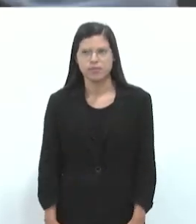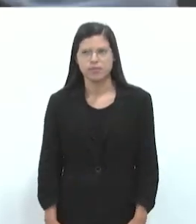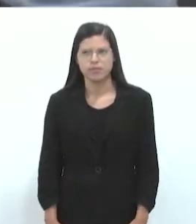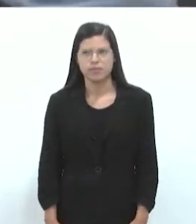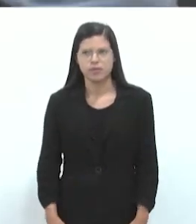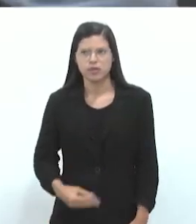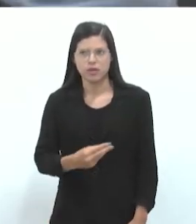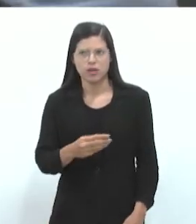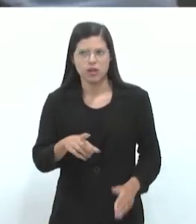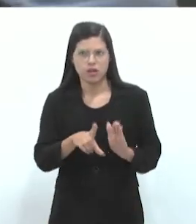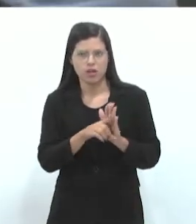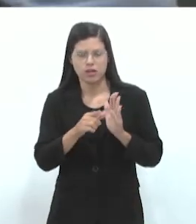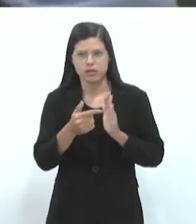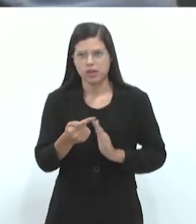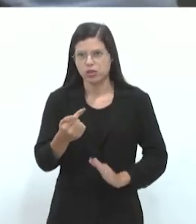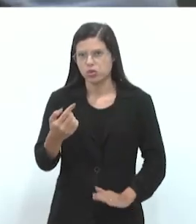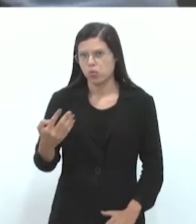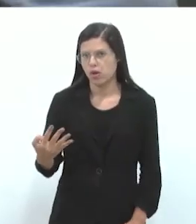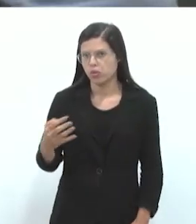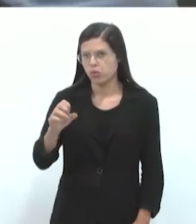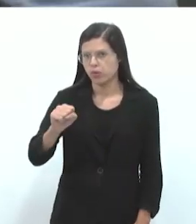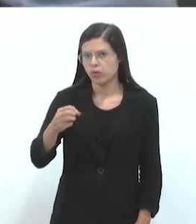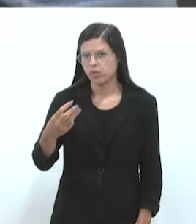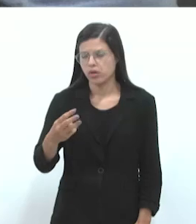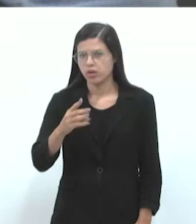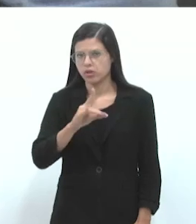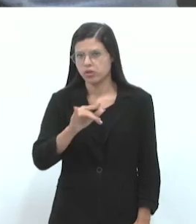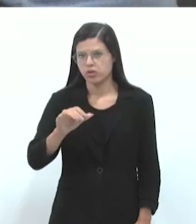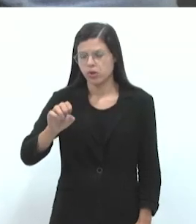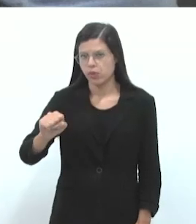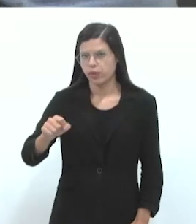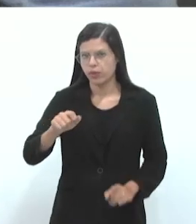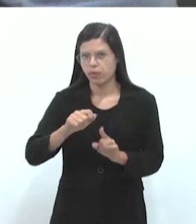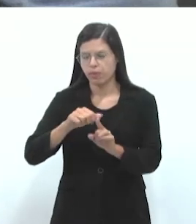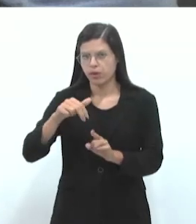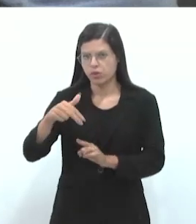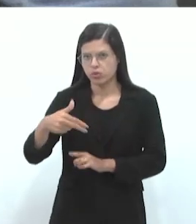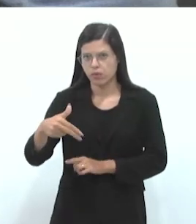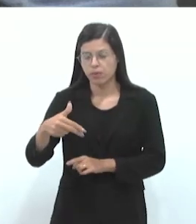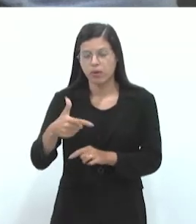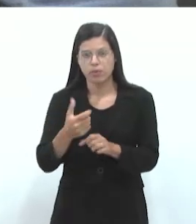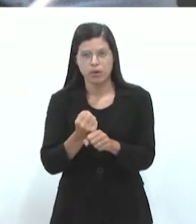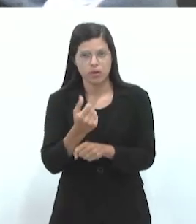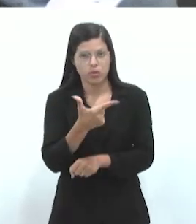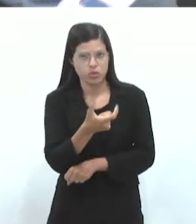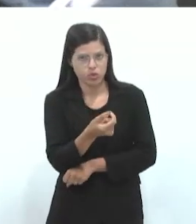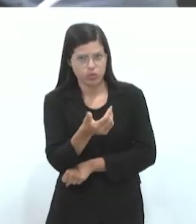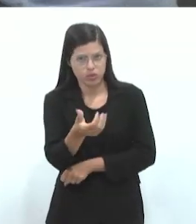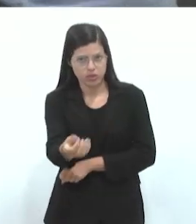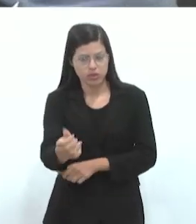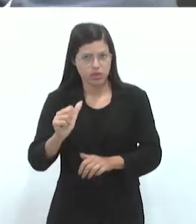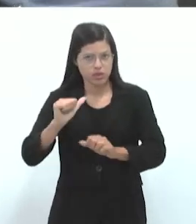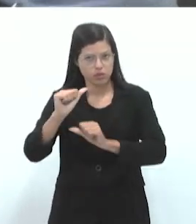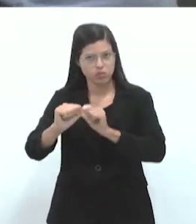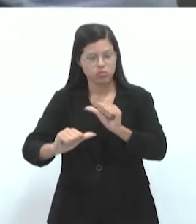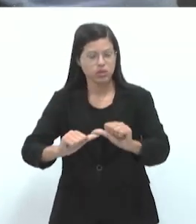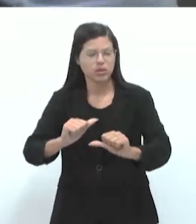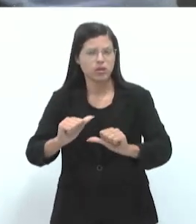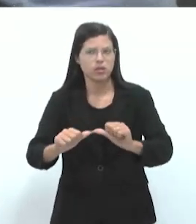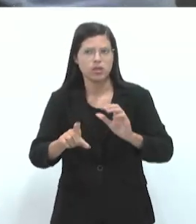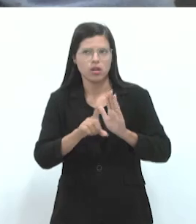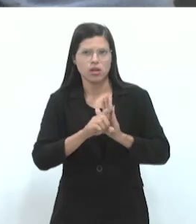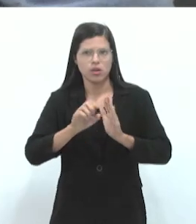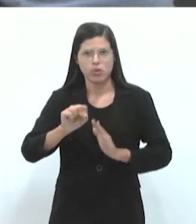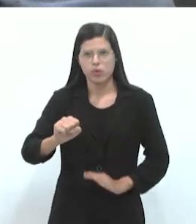Existe a Lei 7483, de 8 de novembro de 16, que foi alterada pela